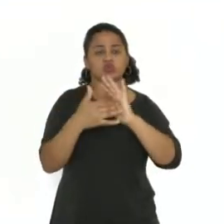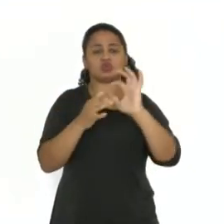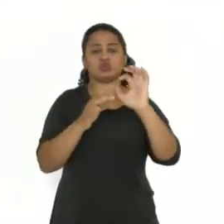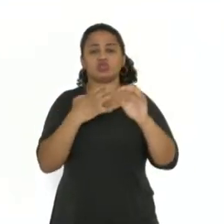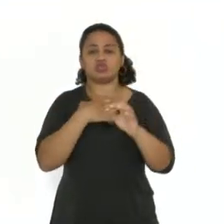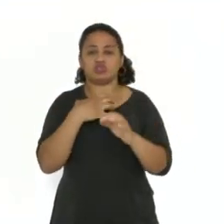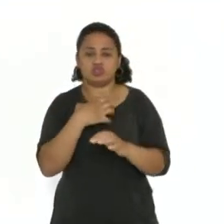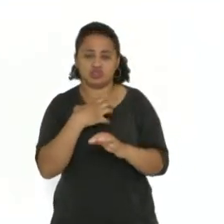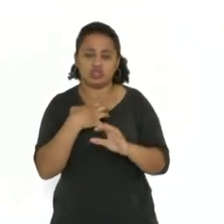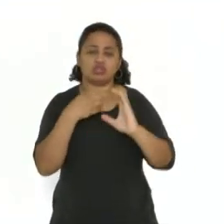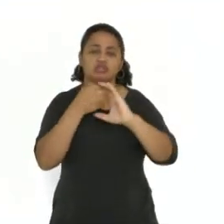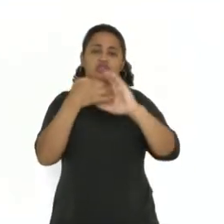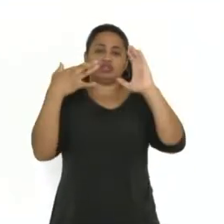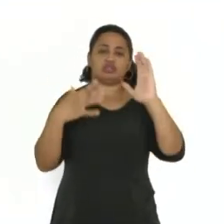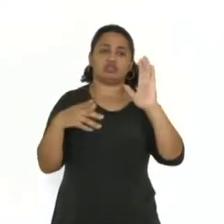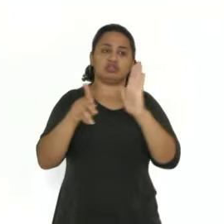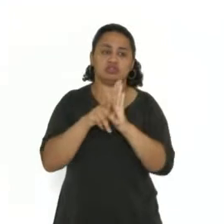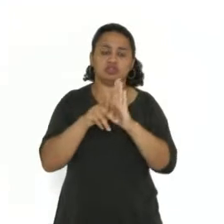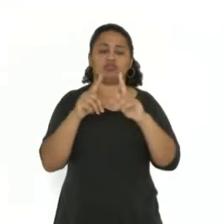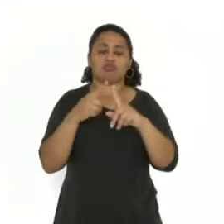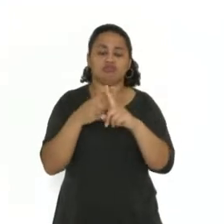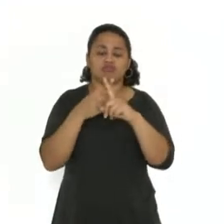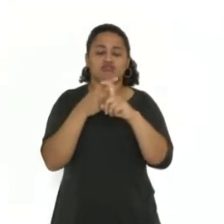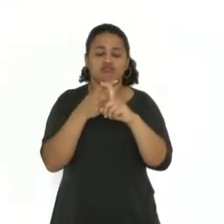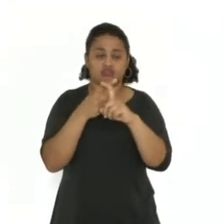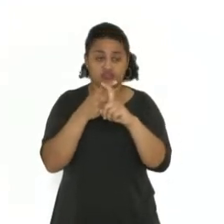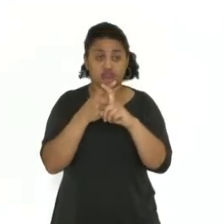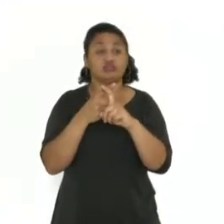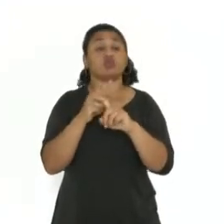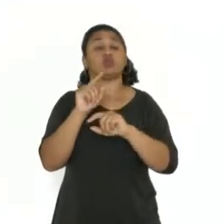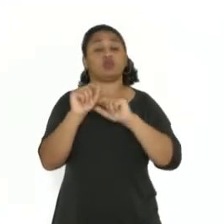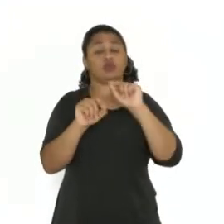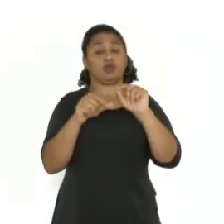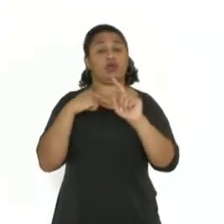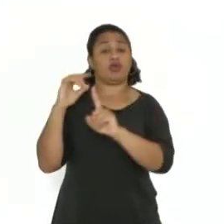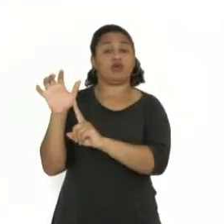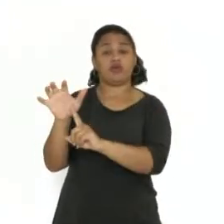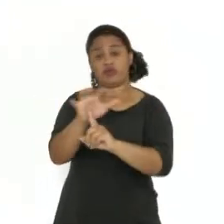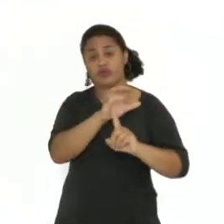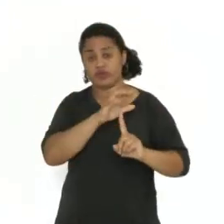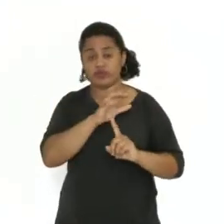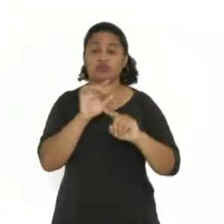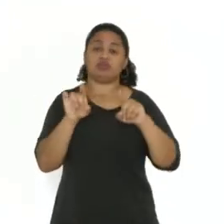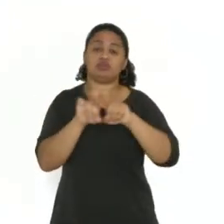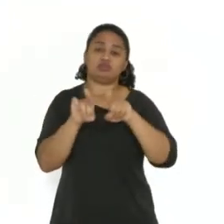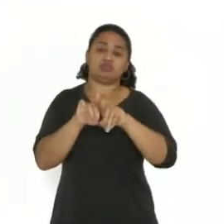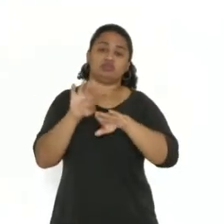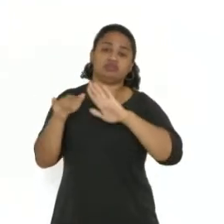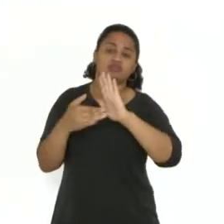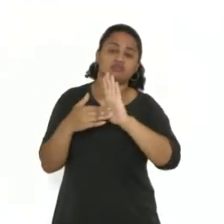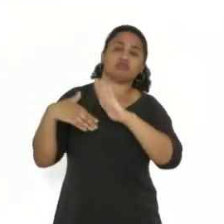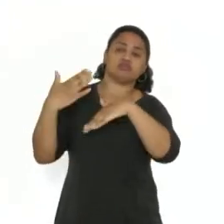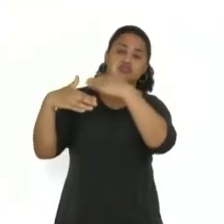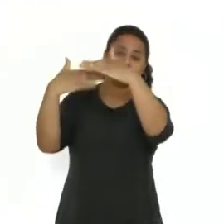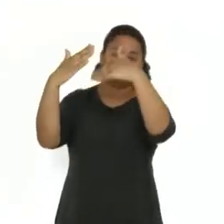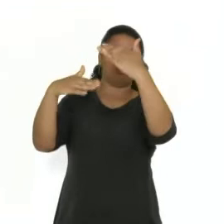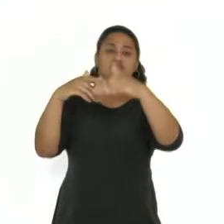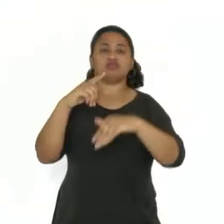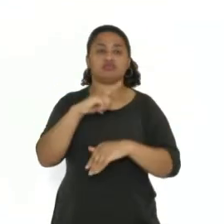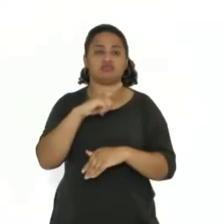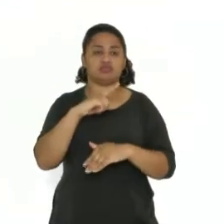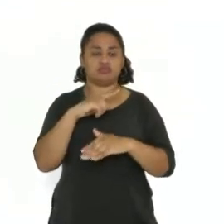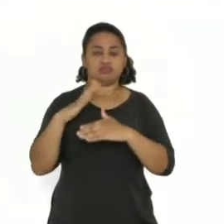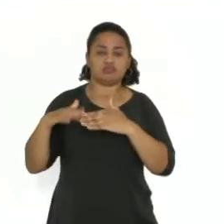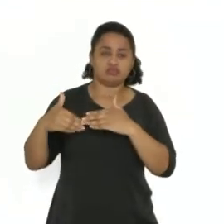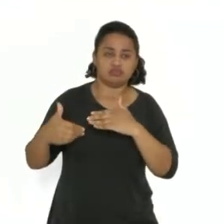toda essa questão do centrômero, das cromátides, eles influenciam em todo o desenvolvimento ali